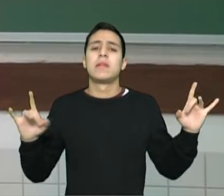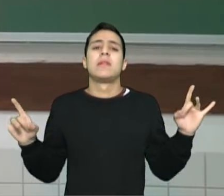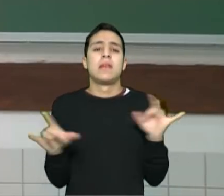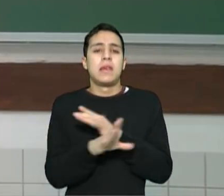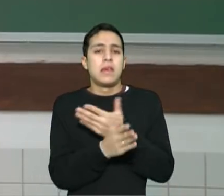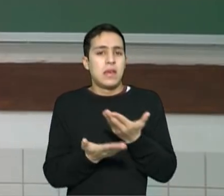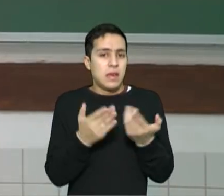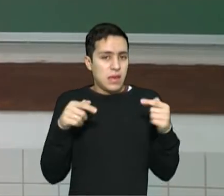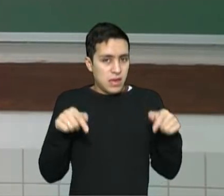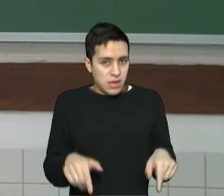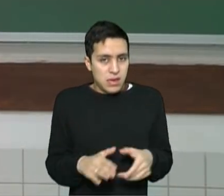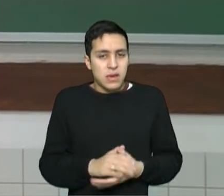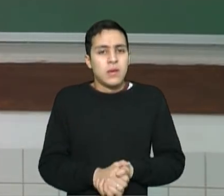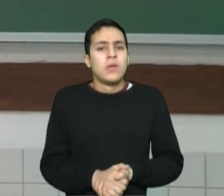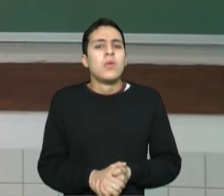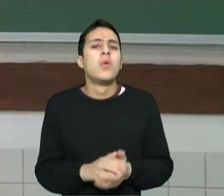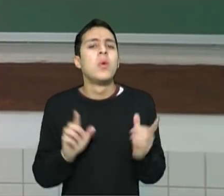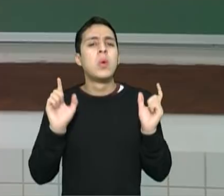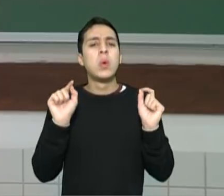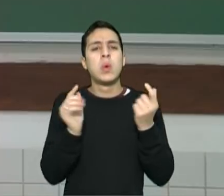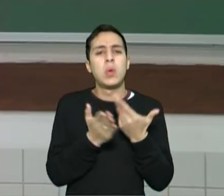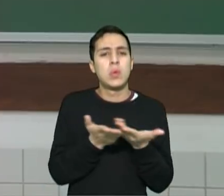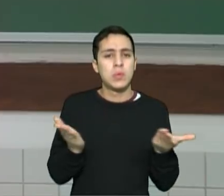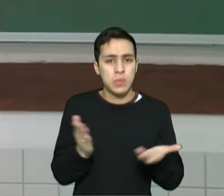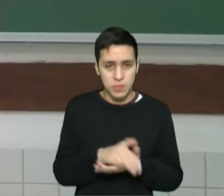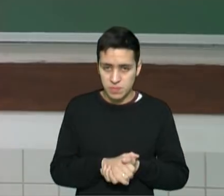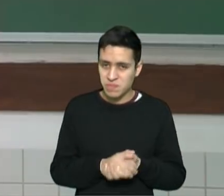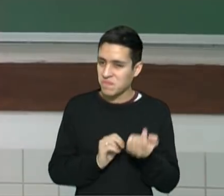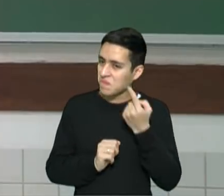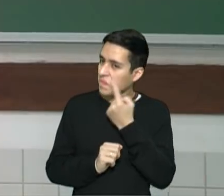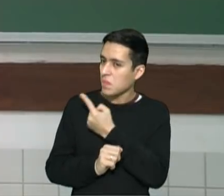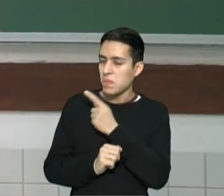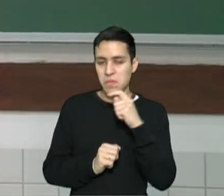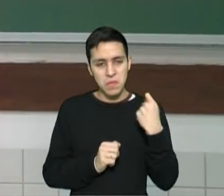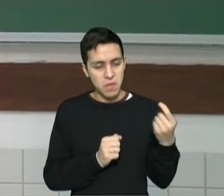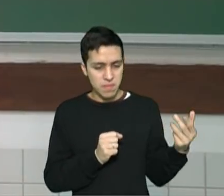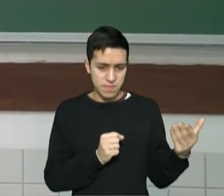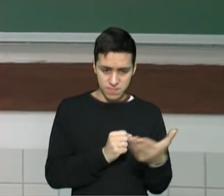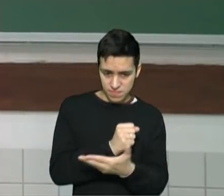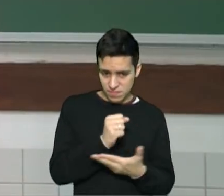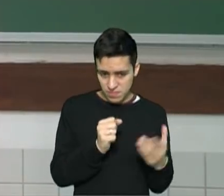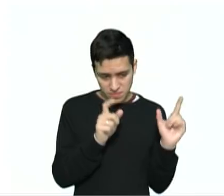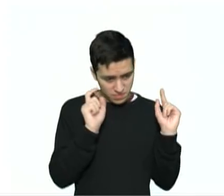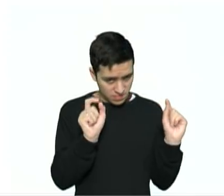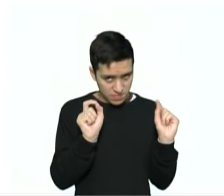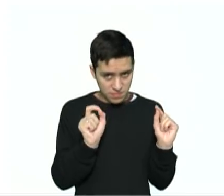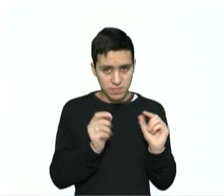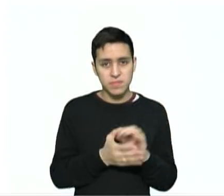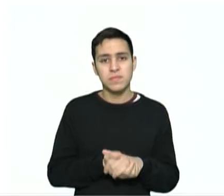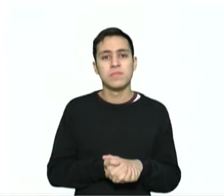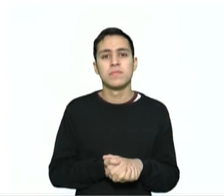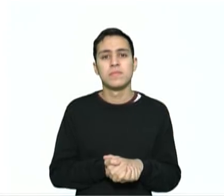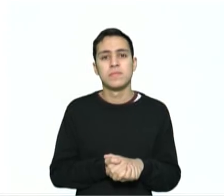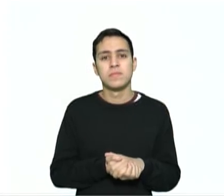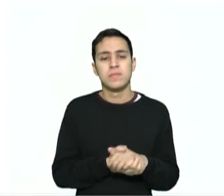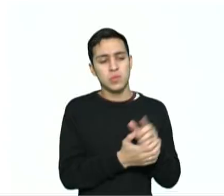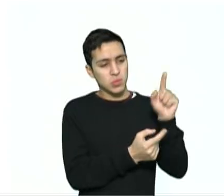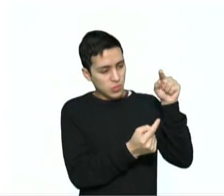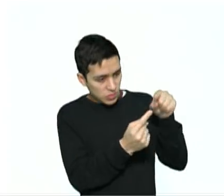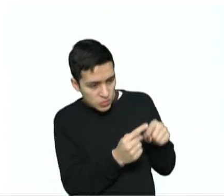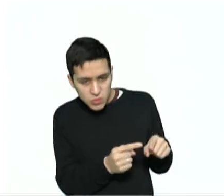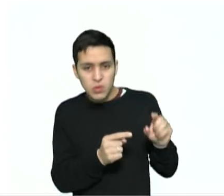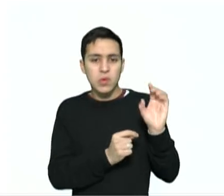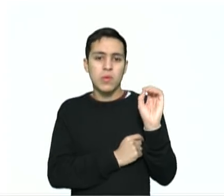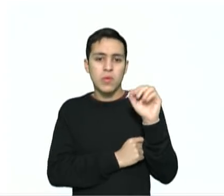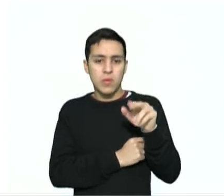Fechando a nossa aulinha, o que nós vimos hoje? A gente deu uma noção básica do objetivo da